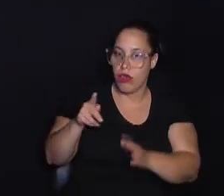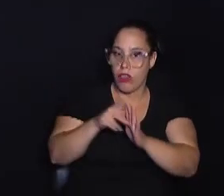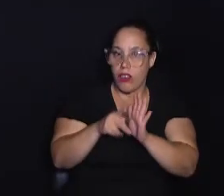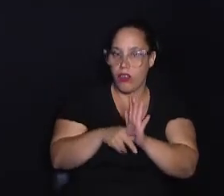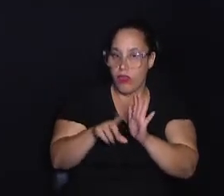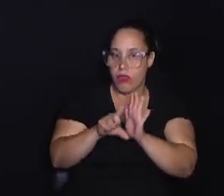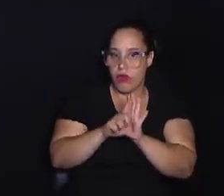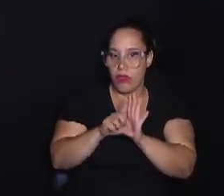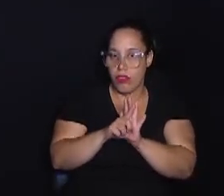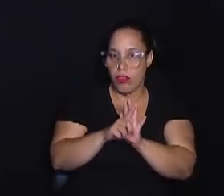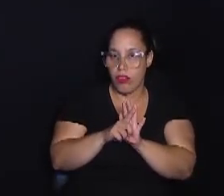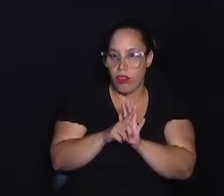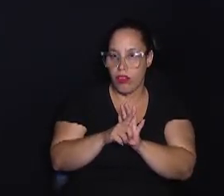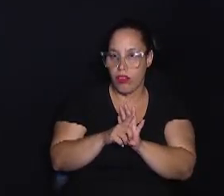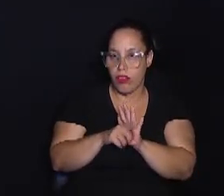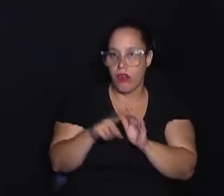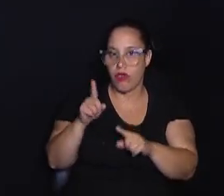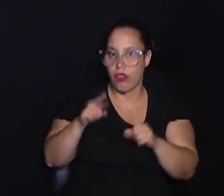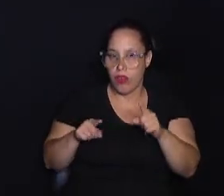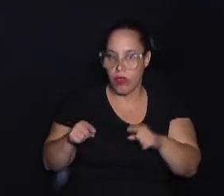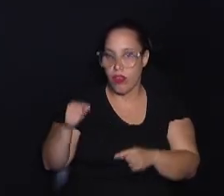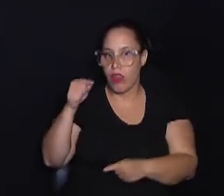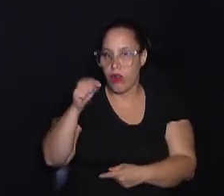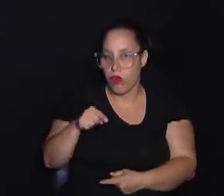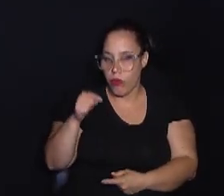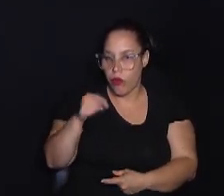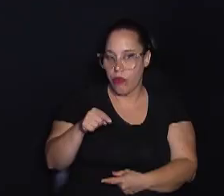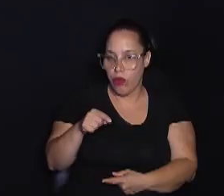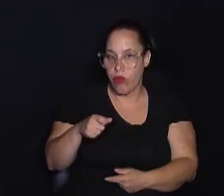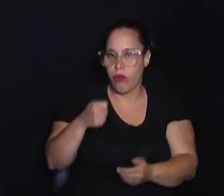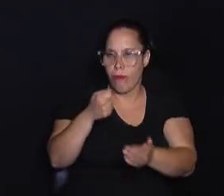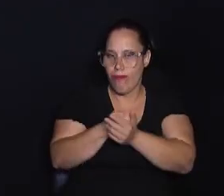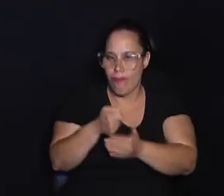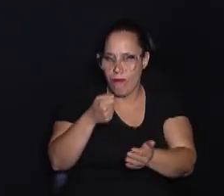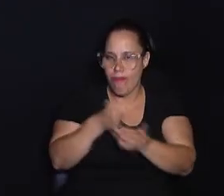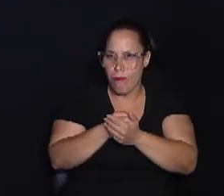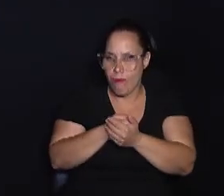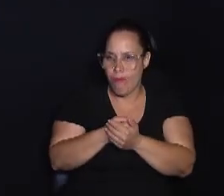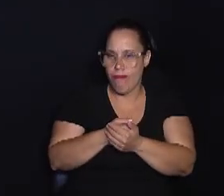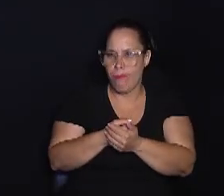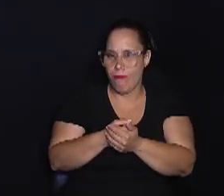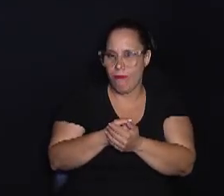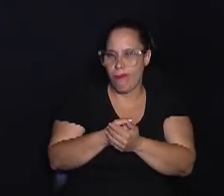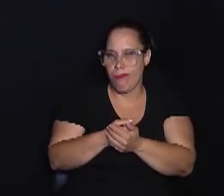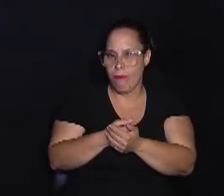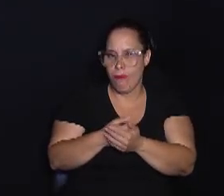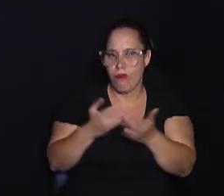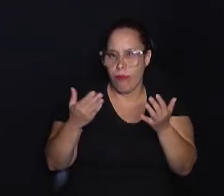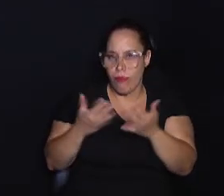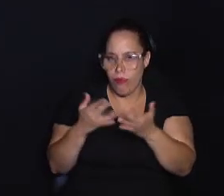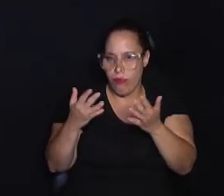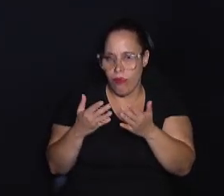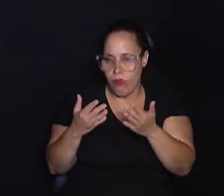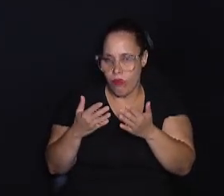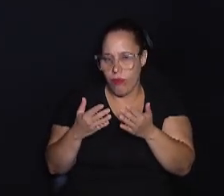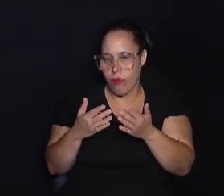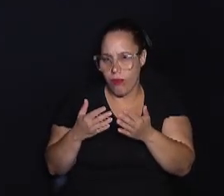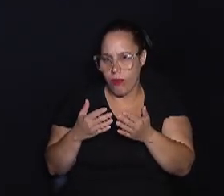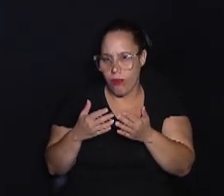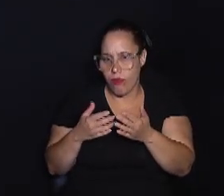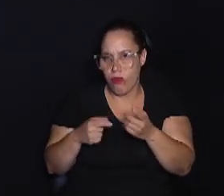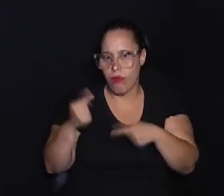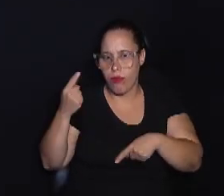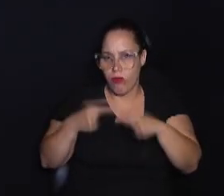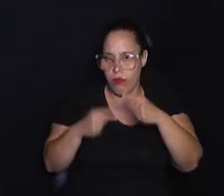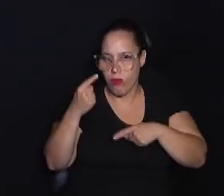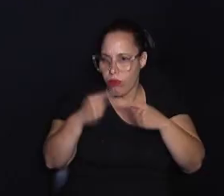lei que já apareceram várias vezes aqui e tem uma resistência grande nessa cidade. Hoje nós estamos num momento de discussão